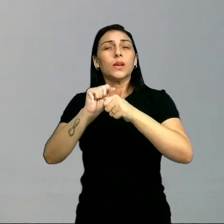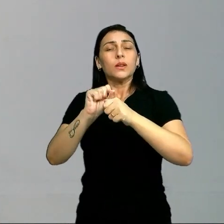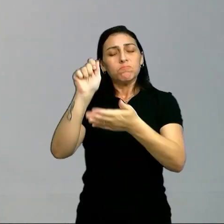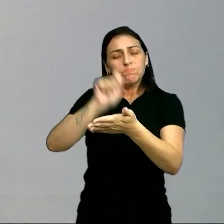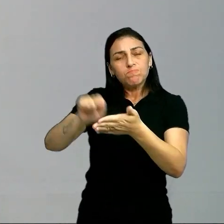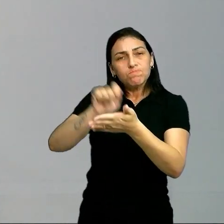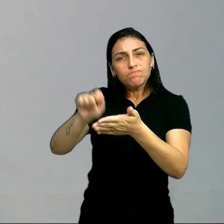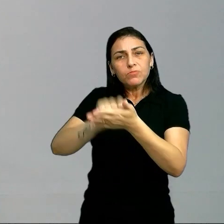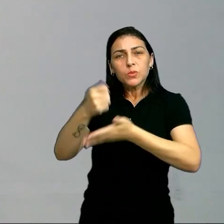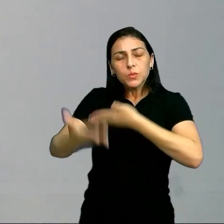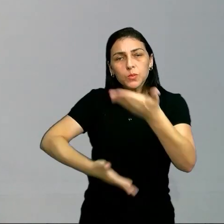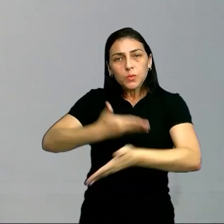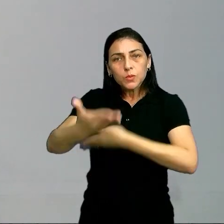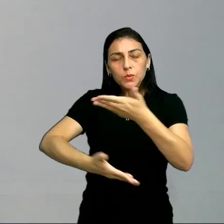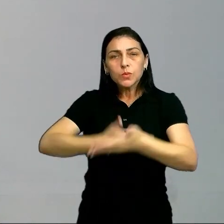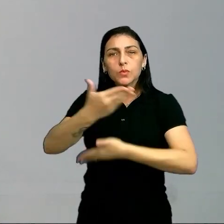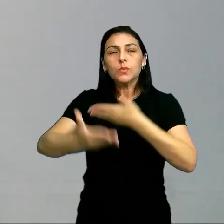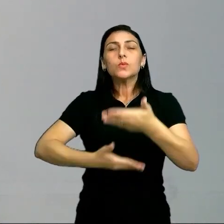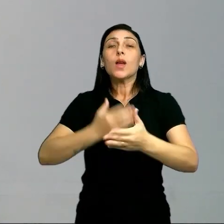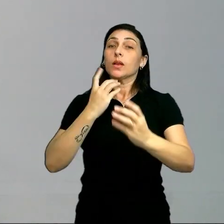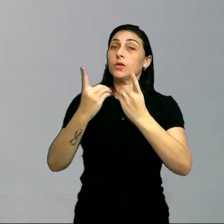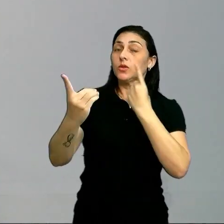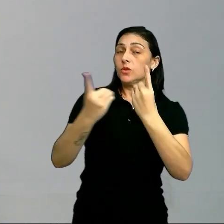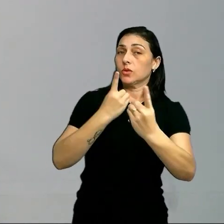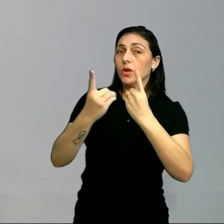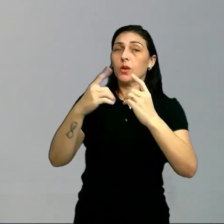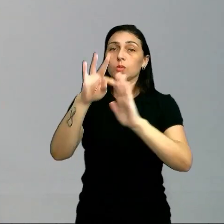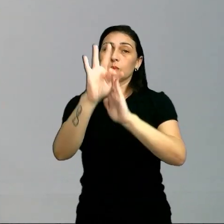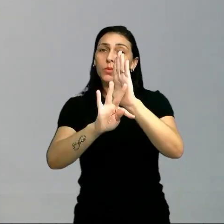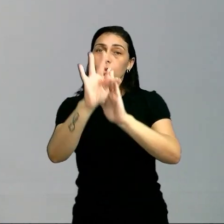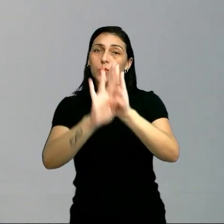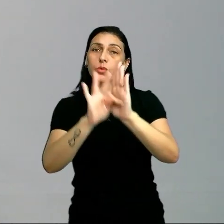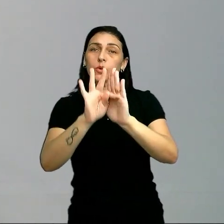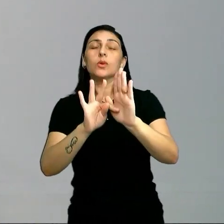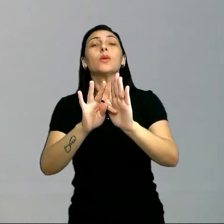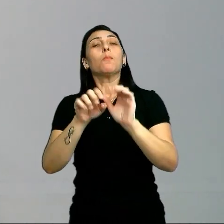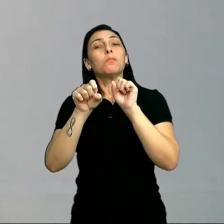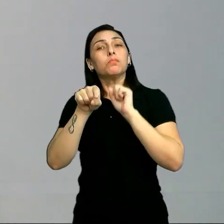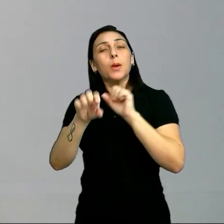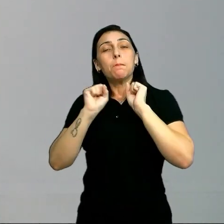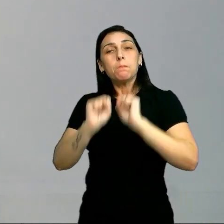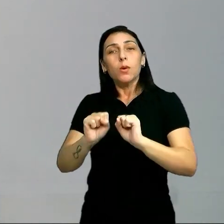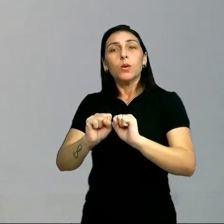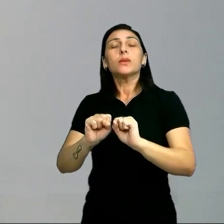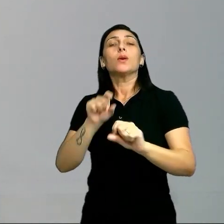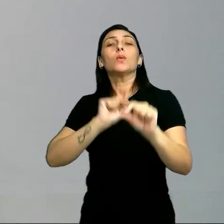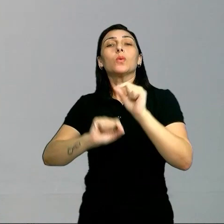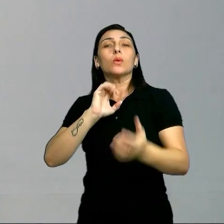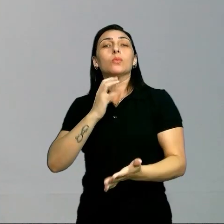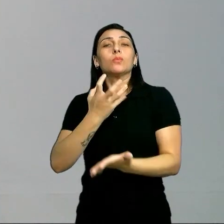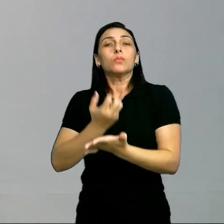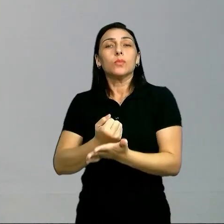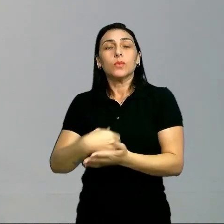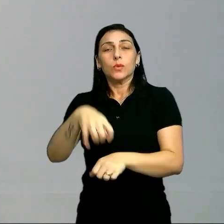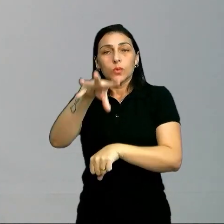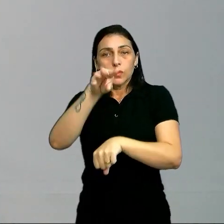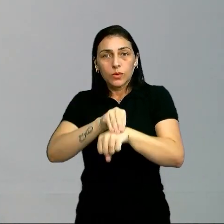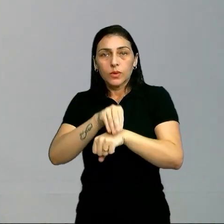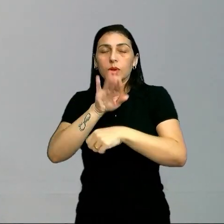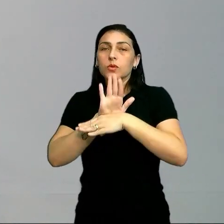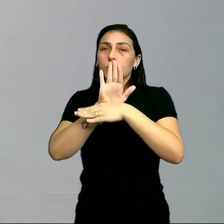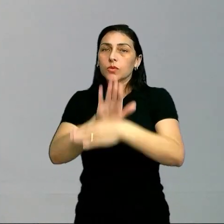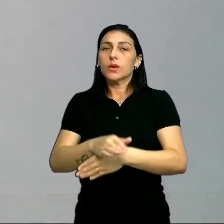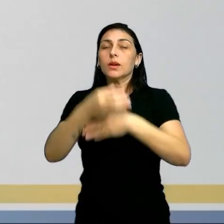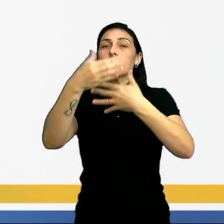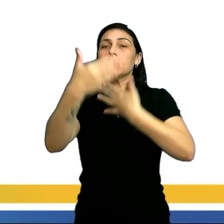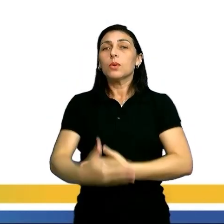inferências, essas relações, esses diálogos entre os textos, para que você possa consolidar esse conhecimento e isso lhe ajudar na